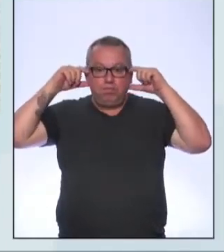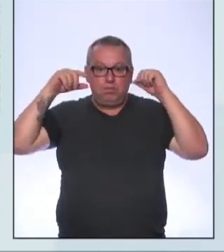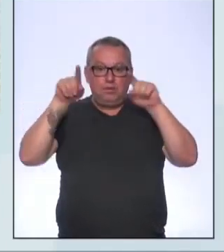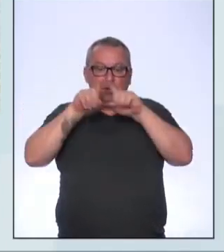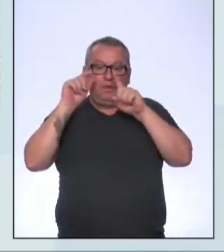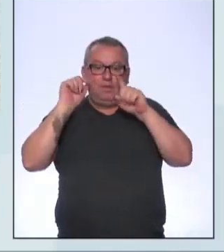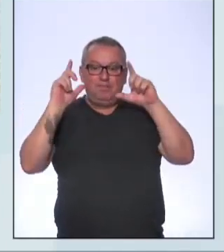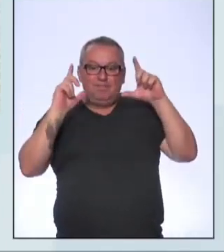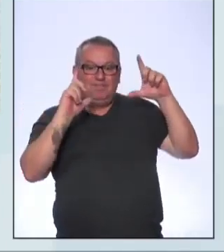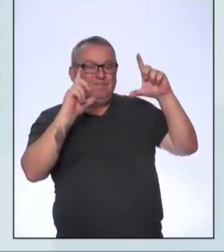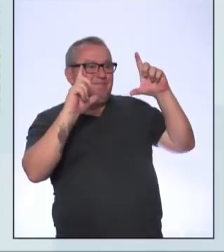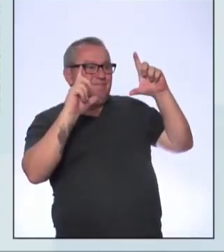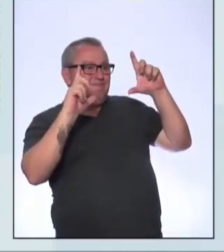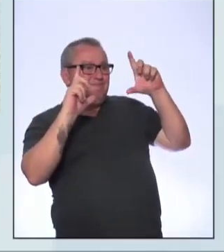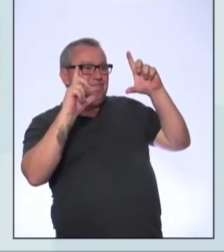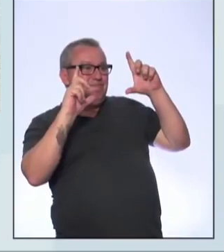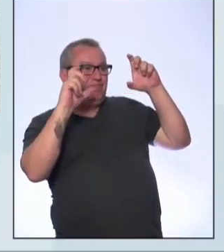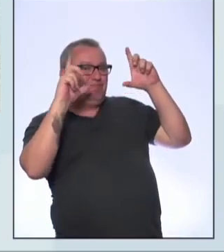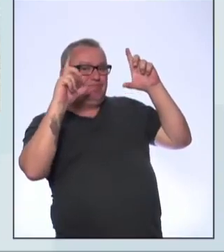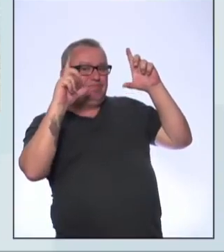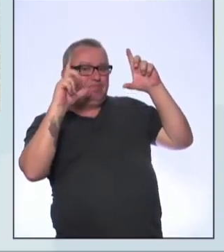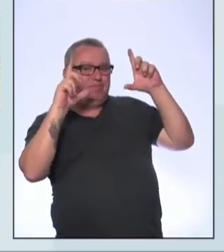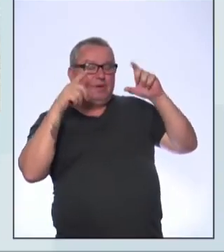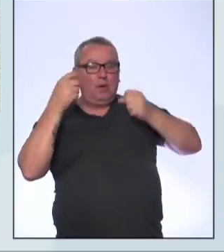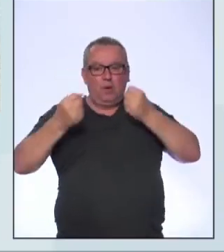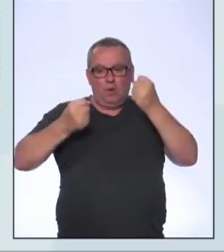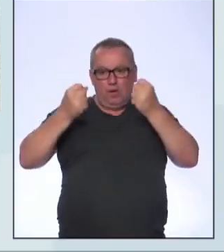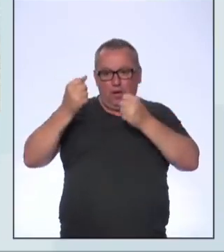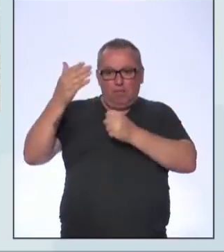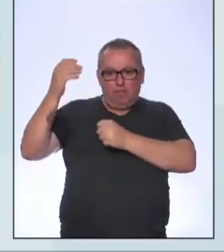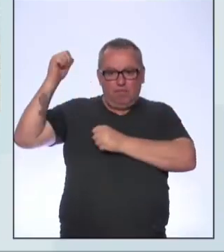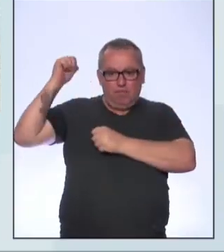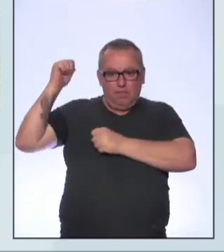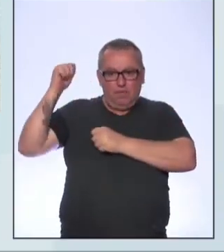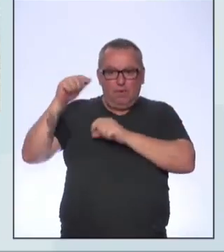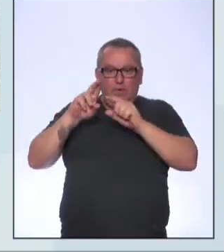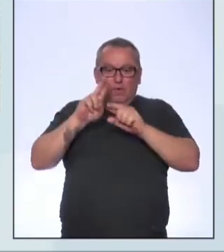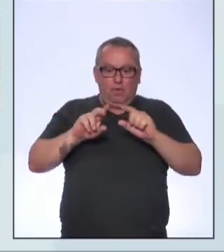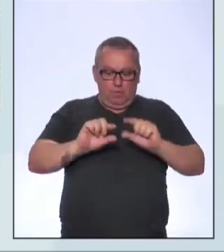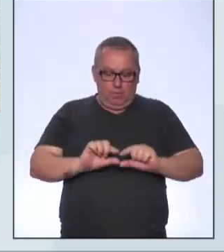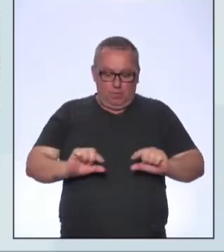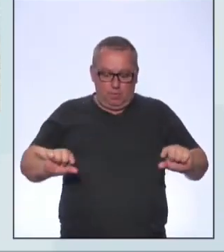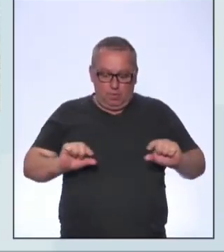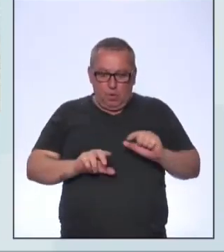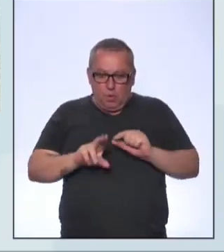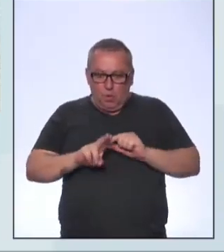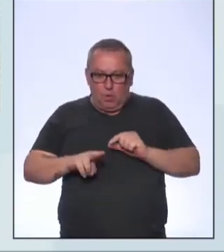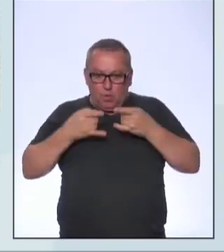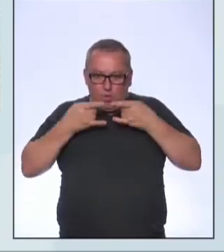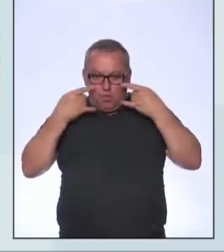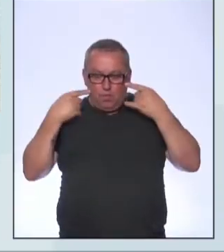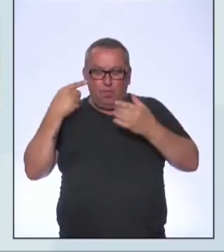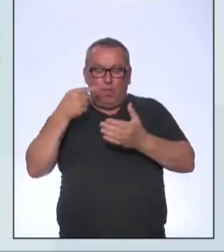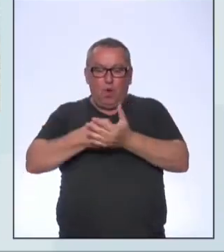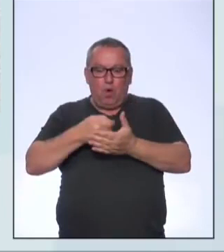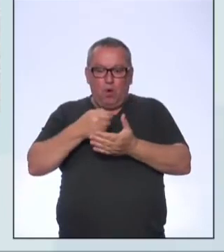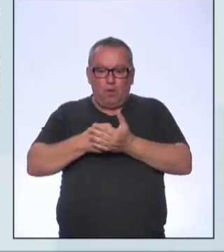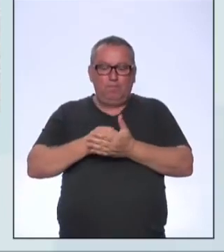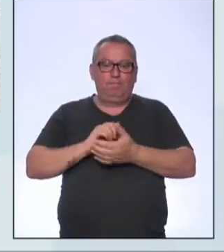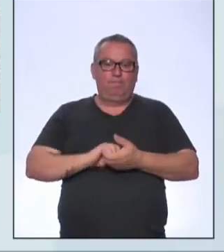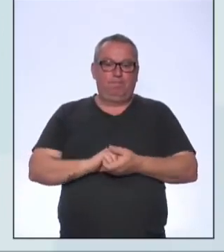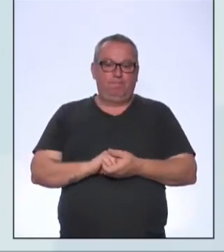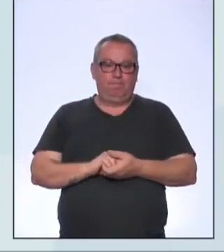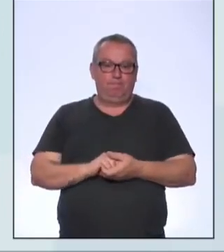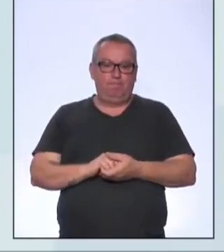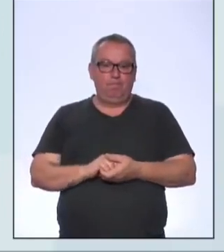uma fotografia com o celular, né, um carro ao fundo e a legenda: o uso de máscara se torna obrigatório em várias cidades. Vamos para a próxima?